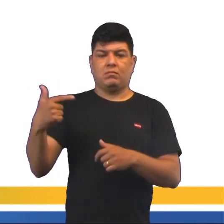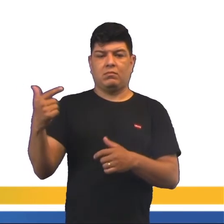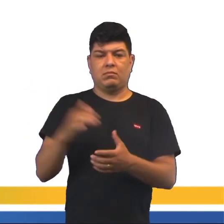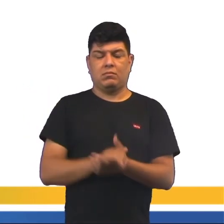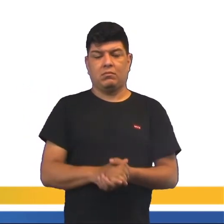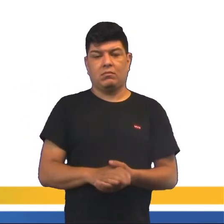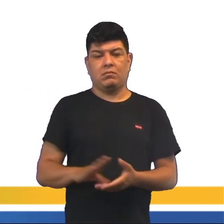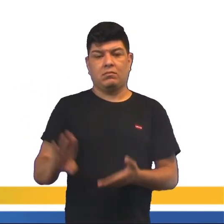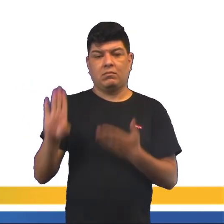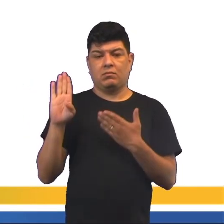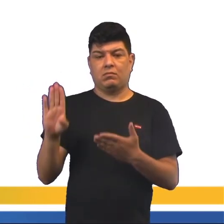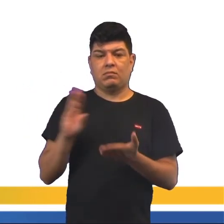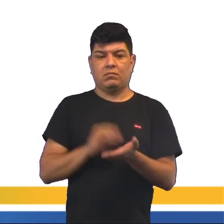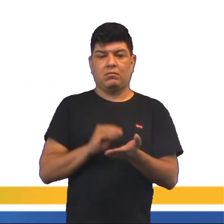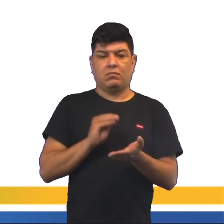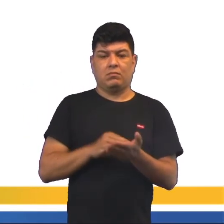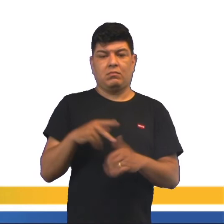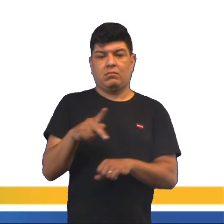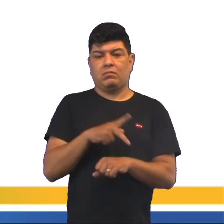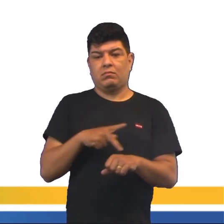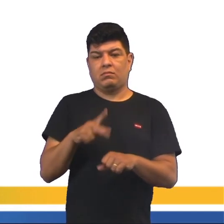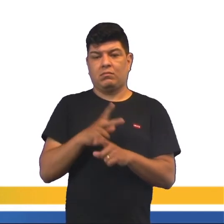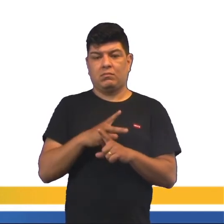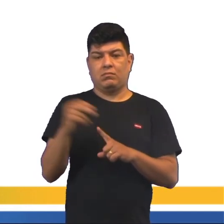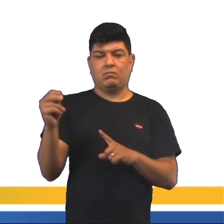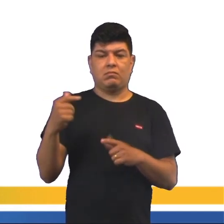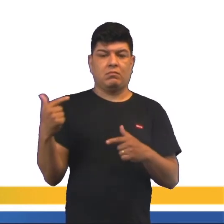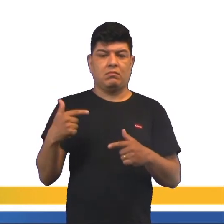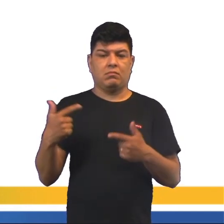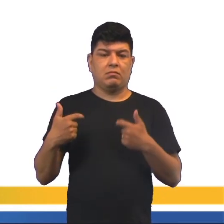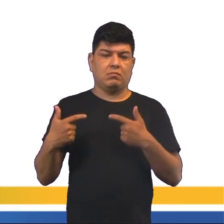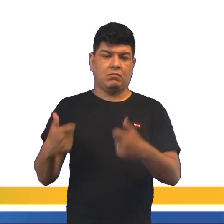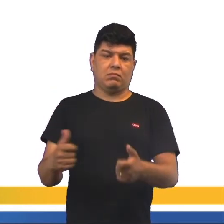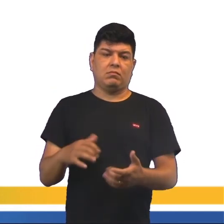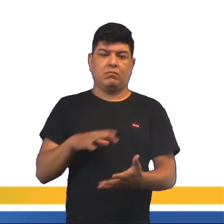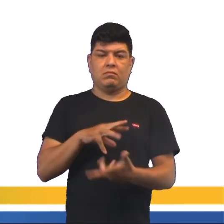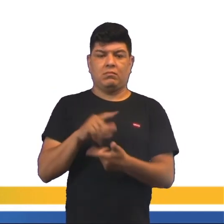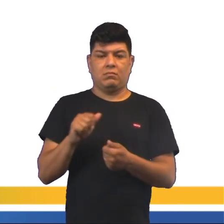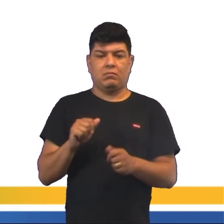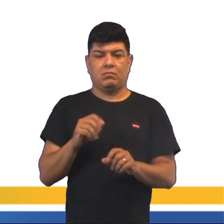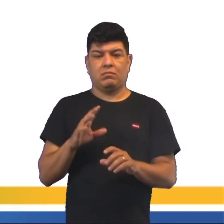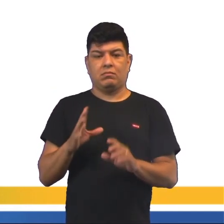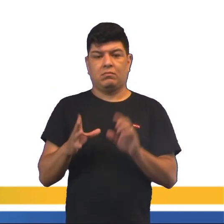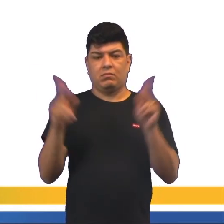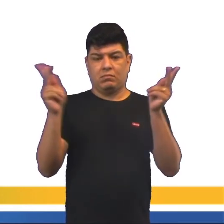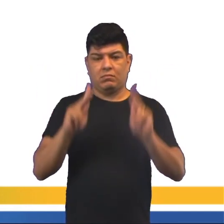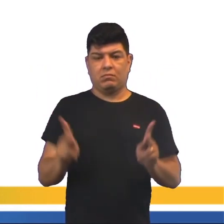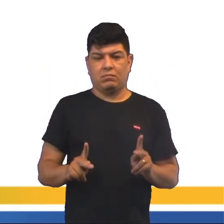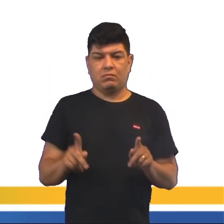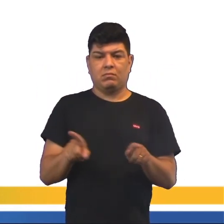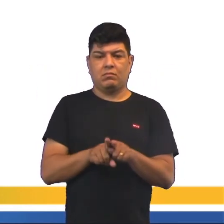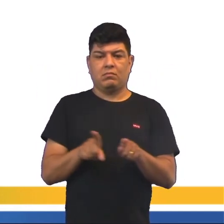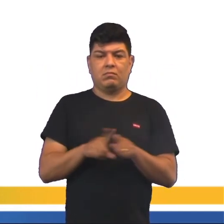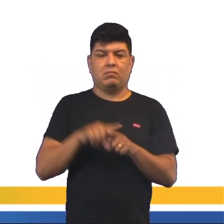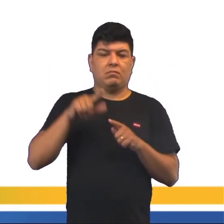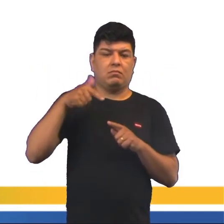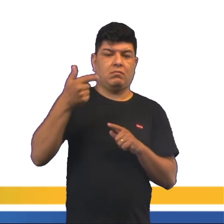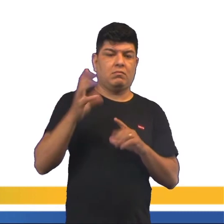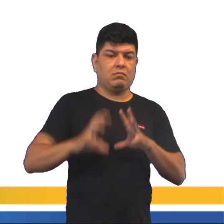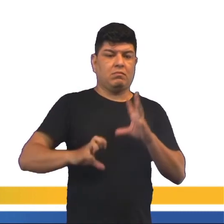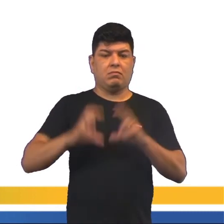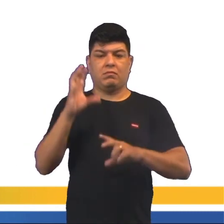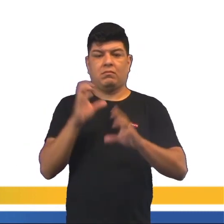ao final da Segunda Guerra Mundial. Letra B, incapacidade dos países vencedores da Segunda Guerra de garantir a